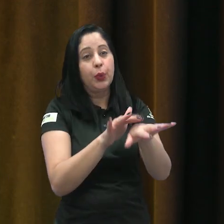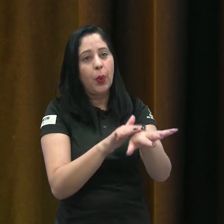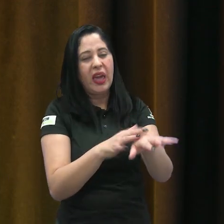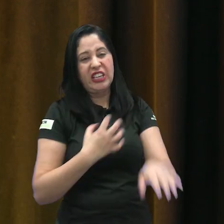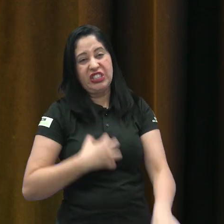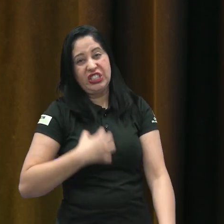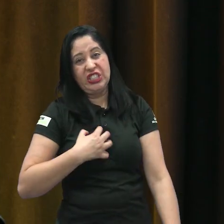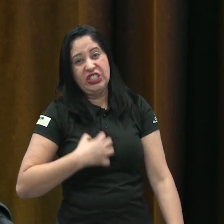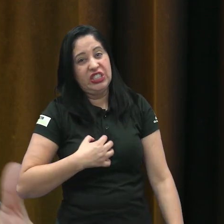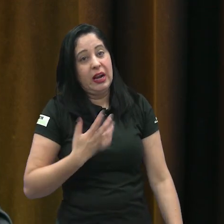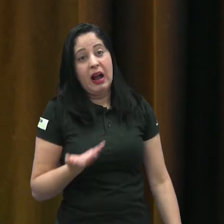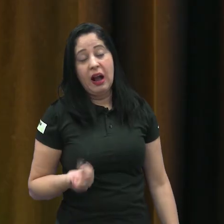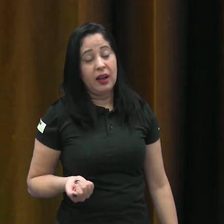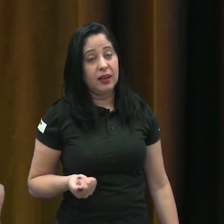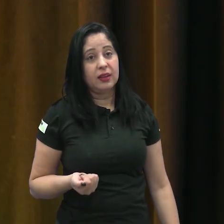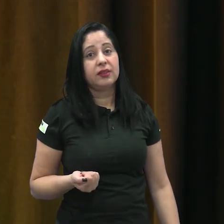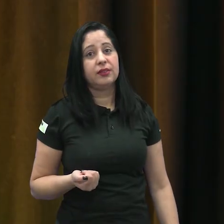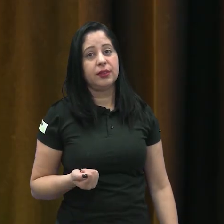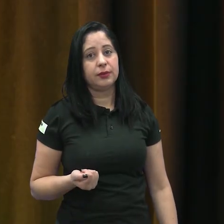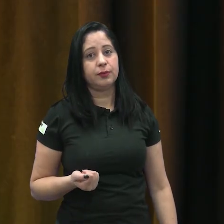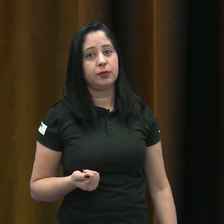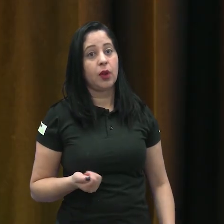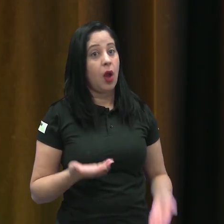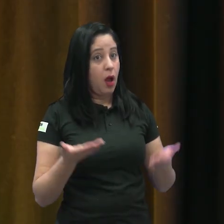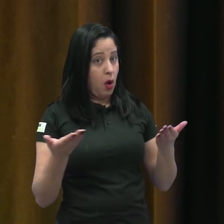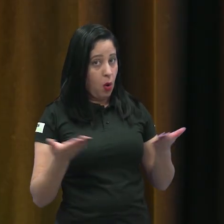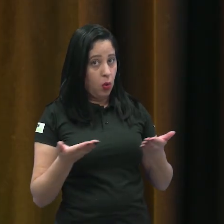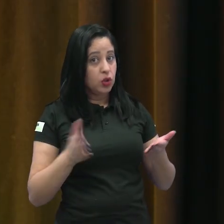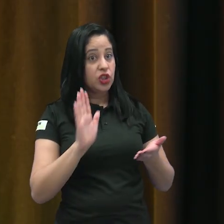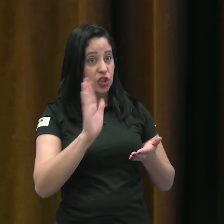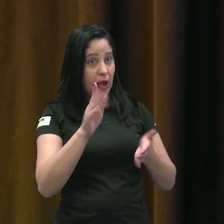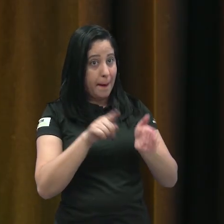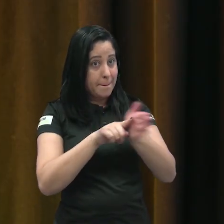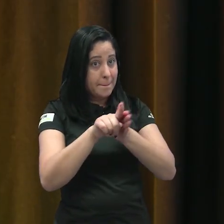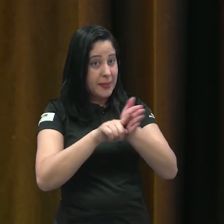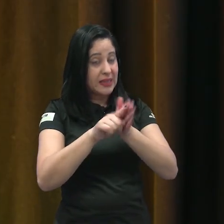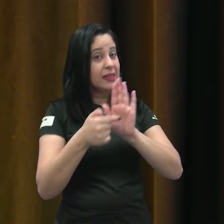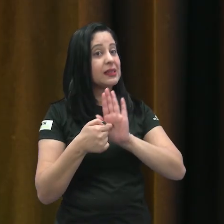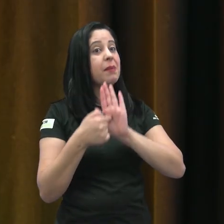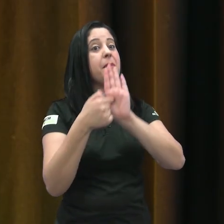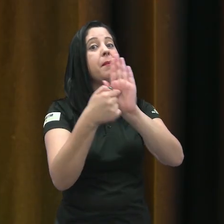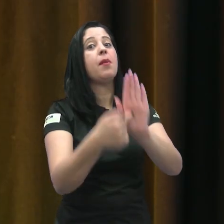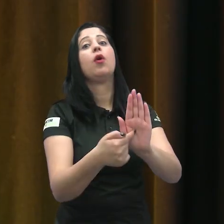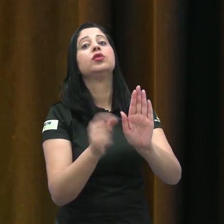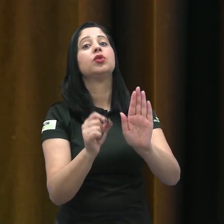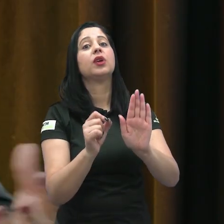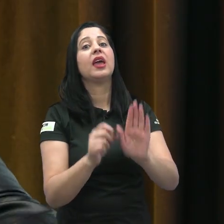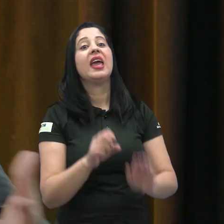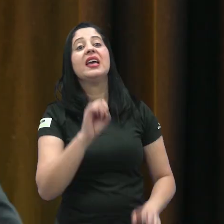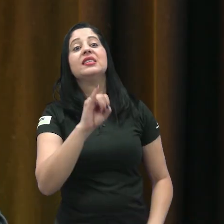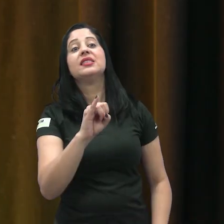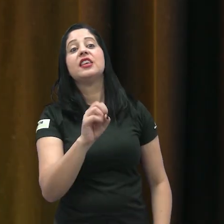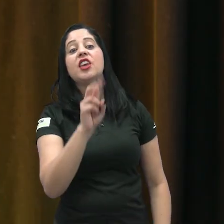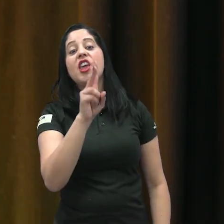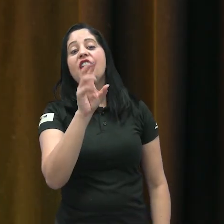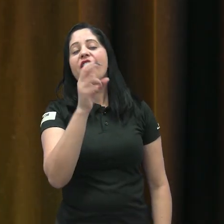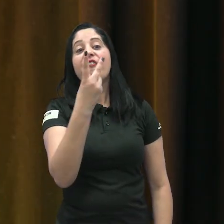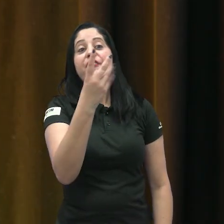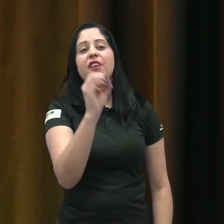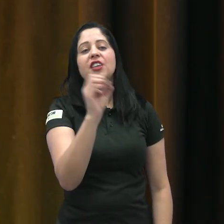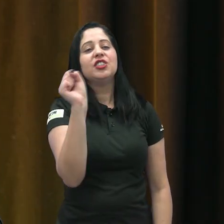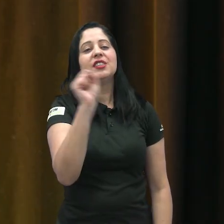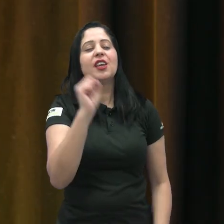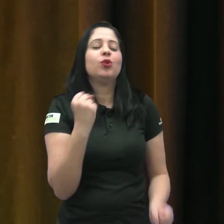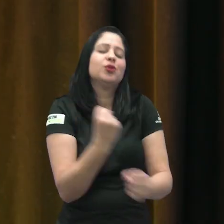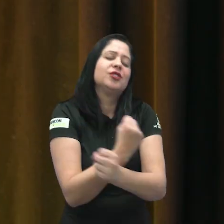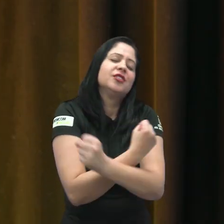raiva. Só para a gente ter noção, hoje já tem estudos, né, a ciência estudou e ela viu que se você ficar 20 segundos